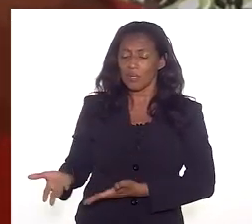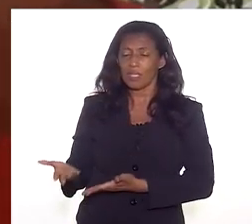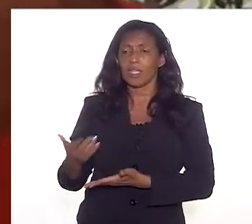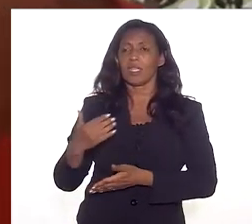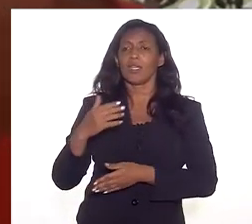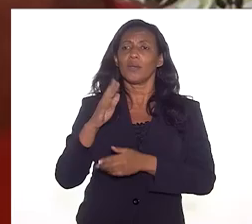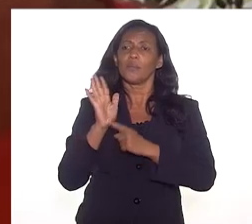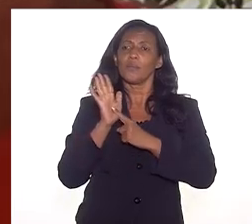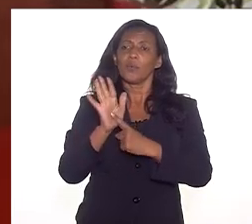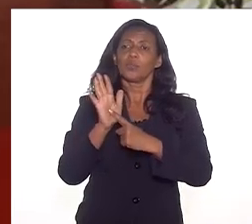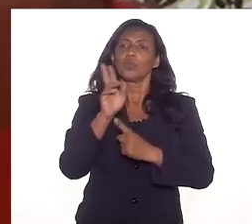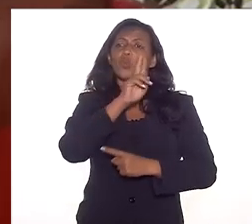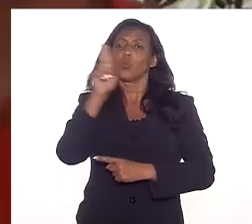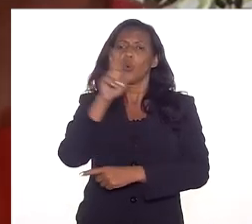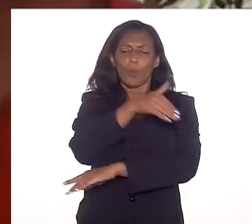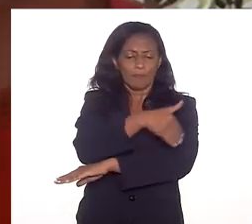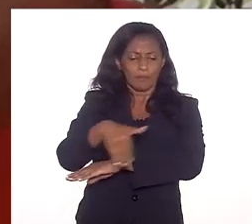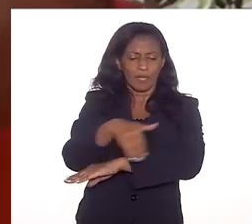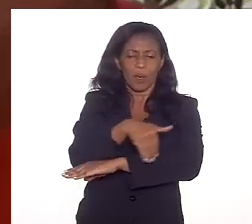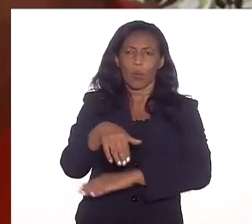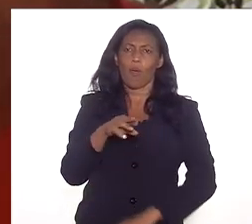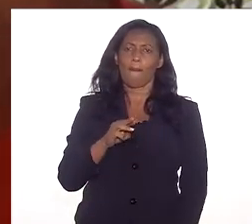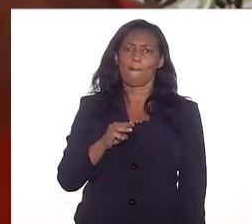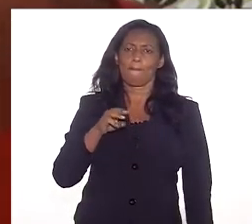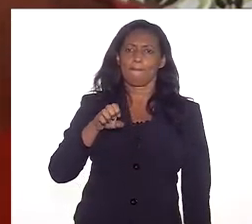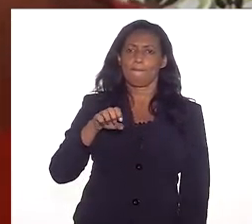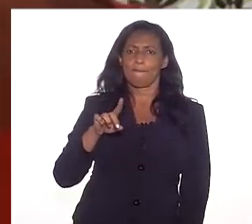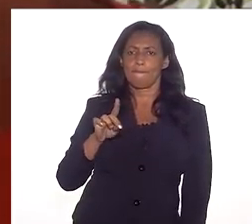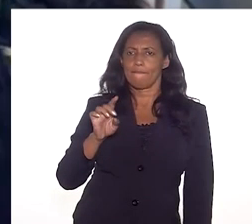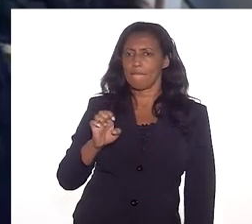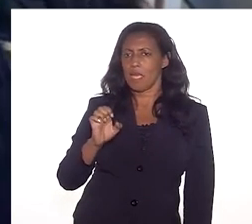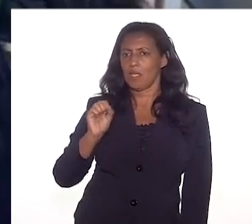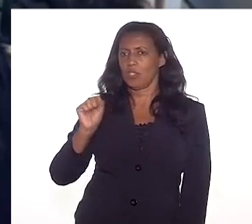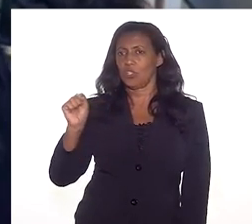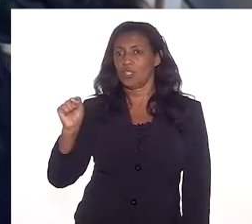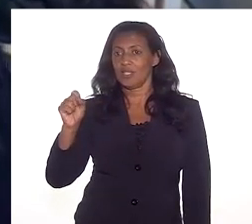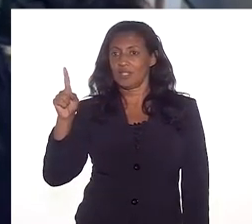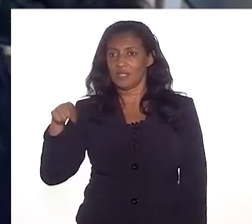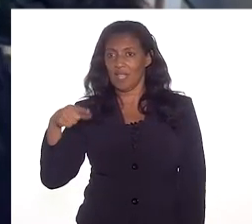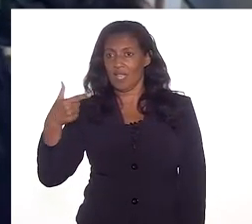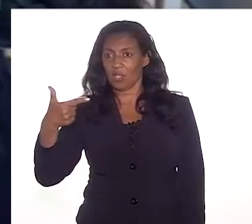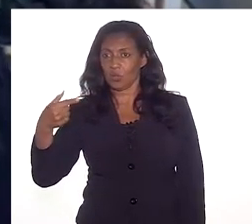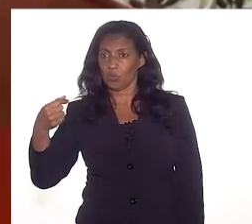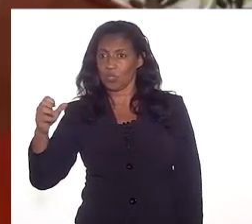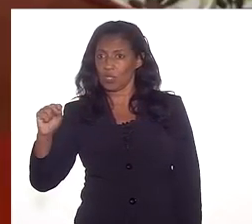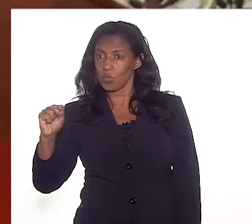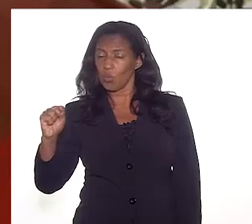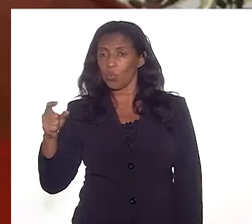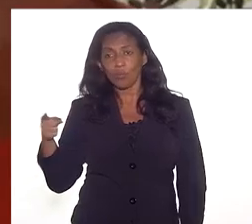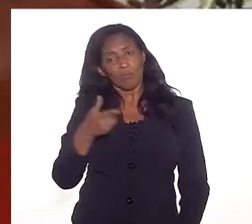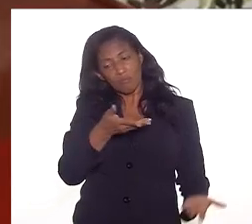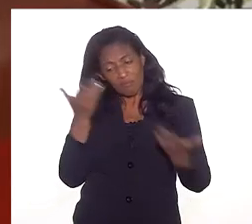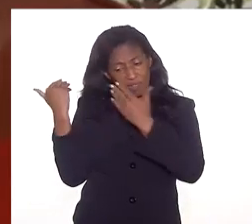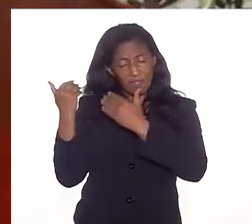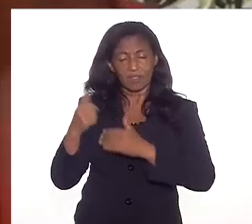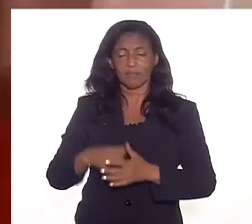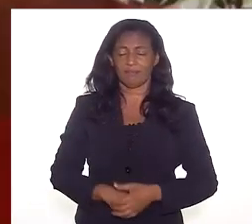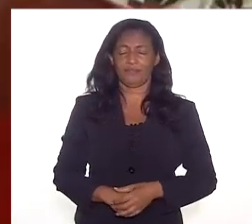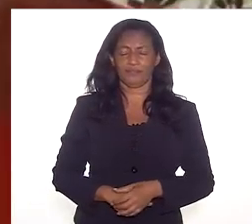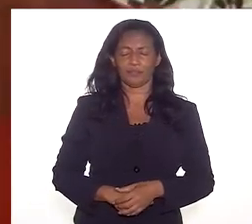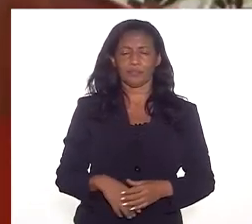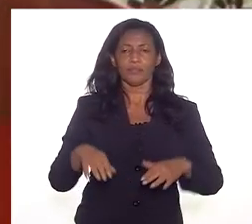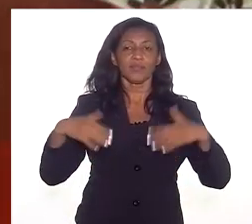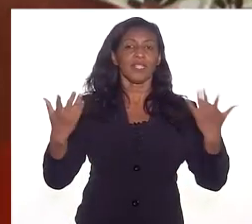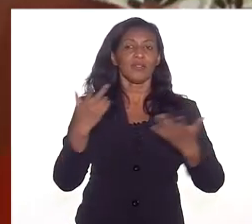Aí mostrou o endereço, PCN, Mendes Sá 208. Tal. Aparece lá de vez em quando, a gente vai fazer. Aí,